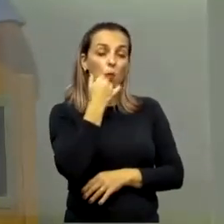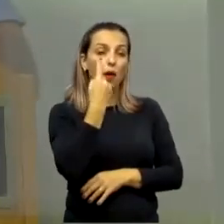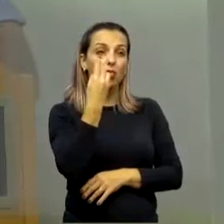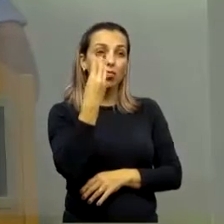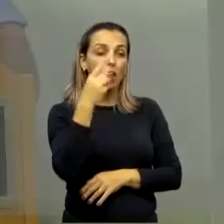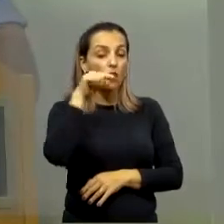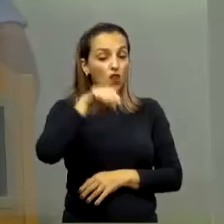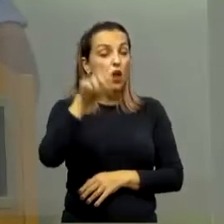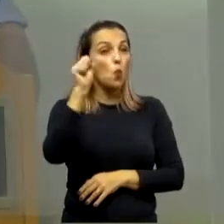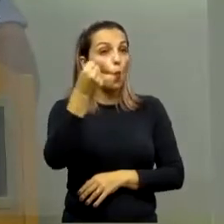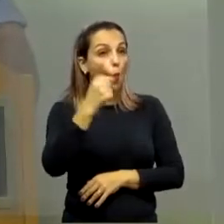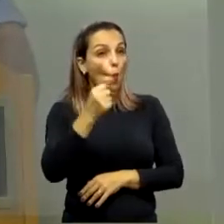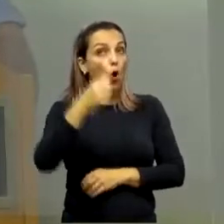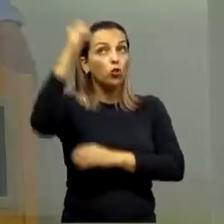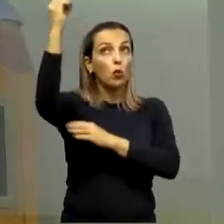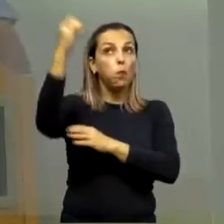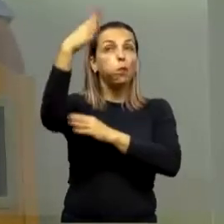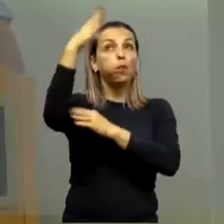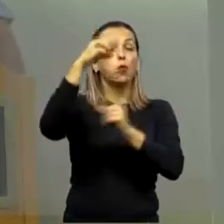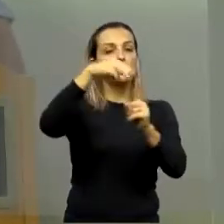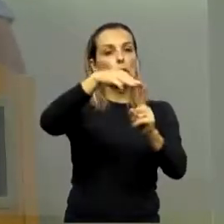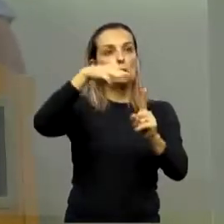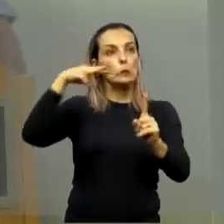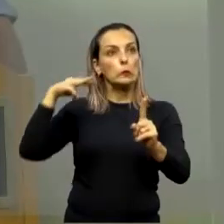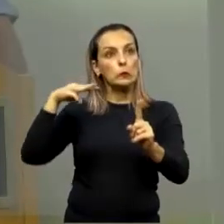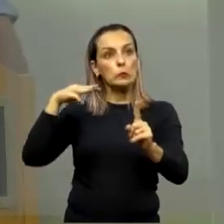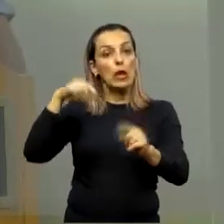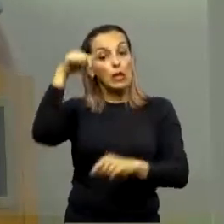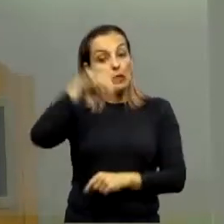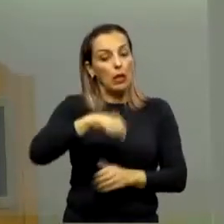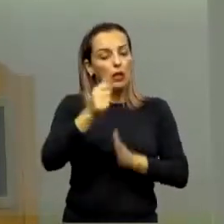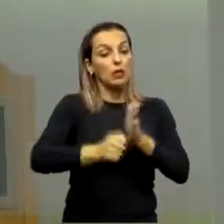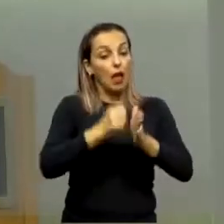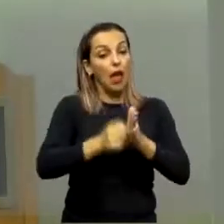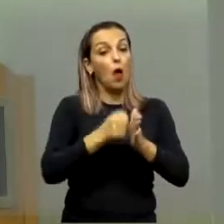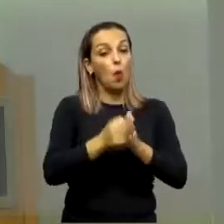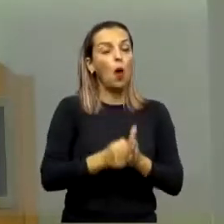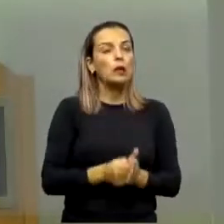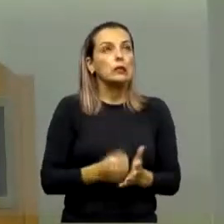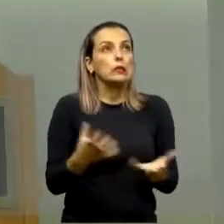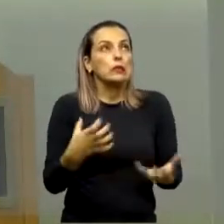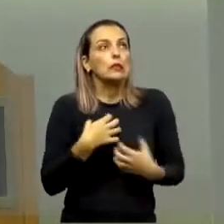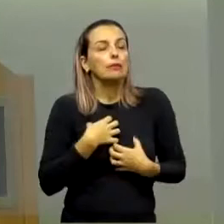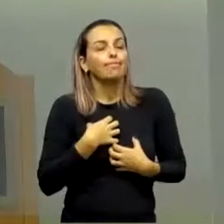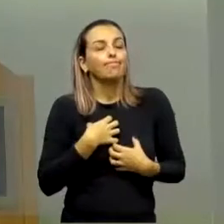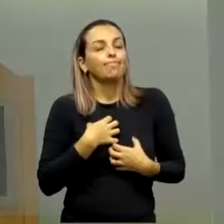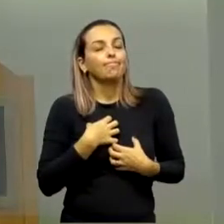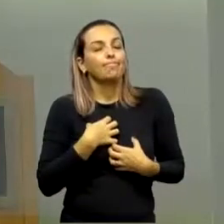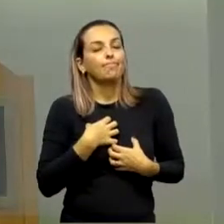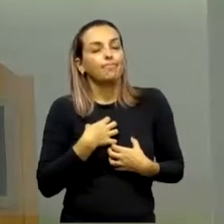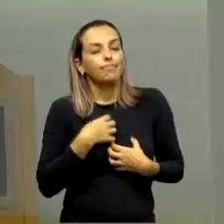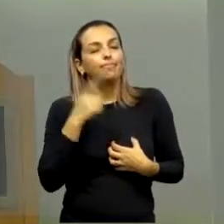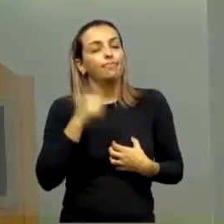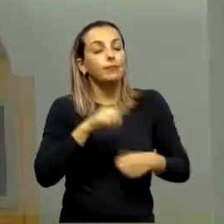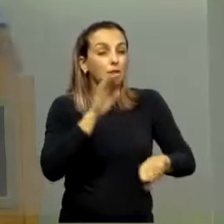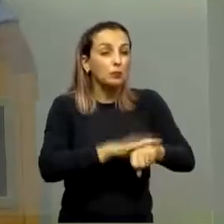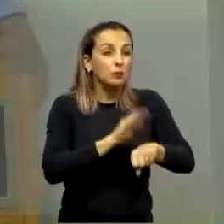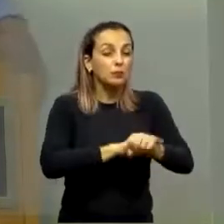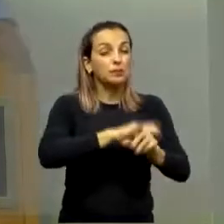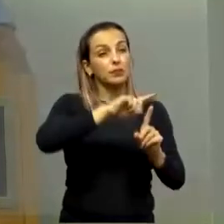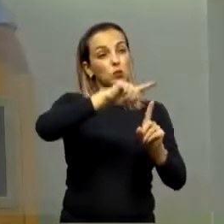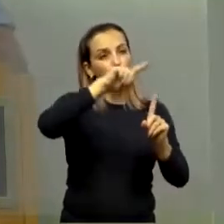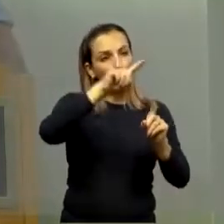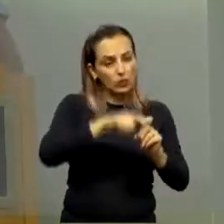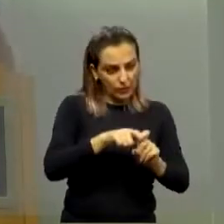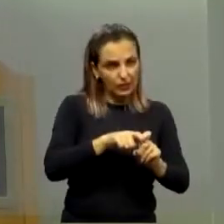e aqui na nossa cidade a partir de sexta-feira Vereador Rafael de hoje a gente vai já vai sentir é mais um reajuste no momento de crise com